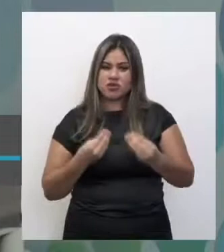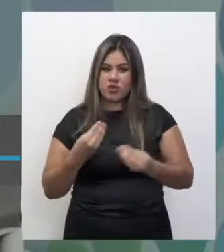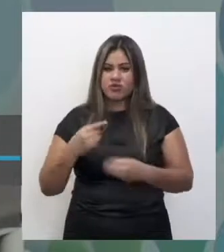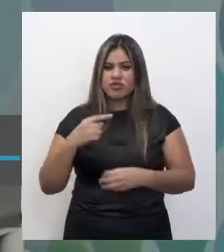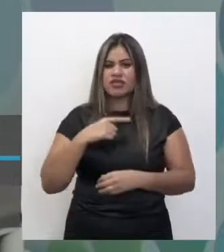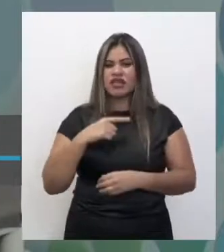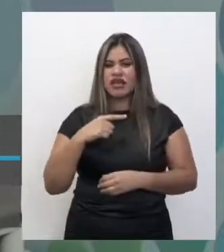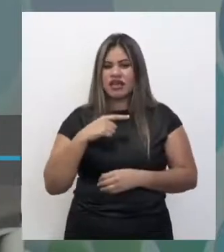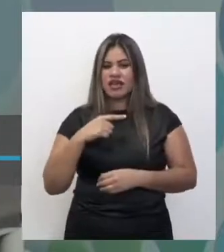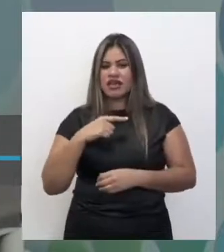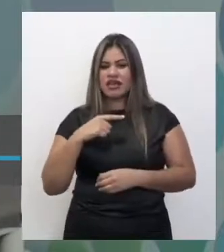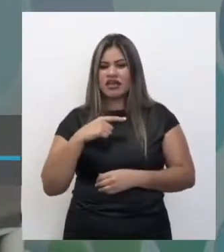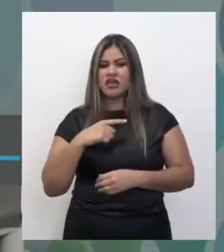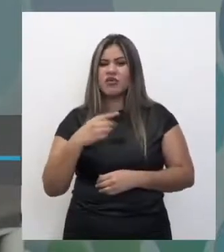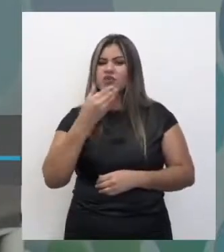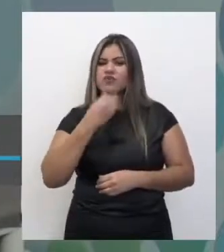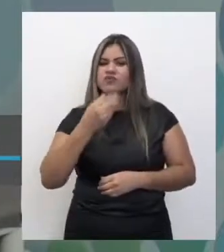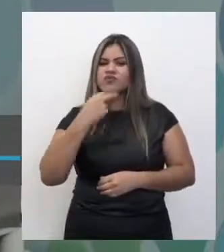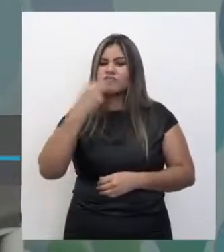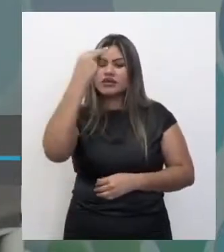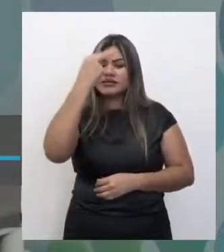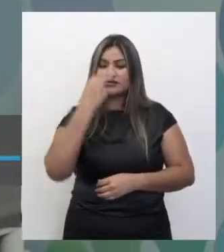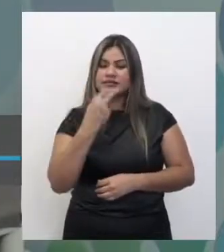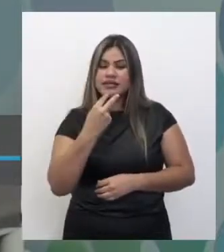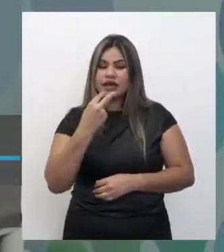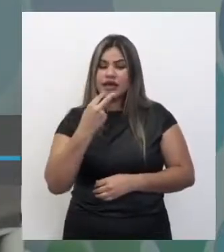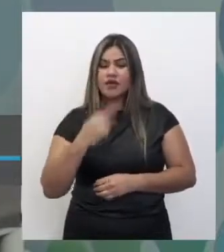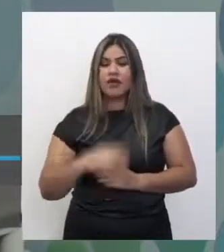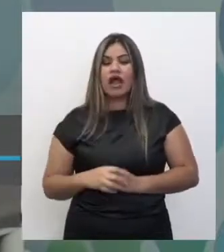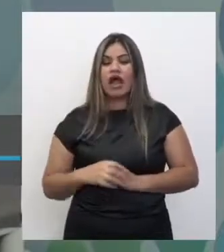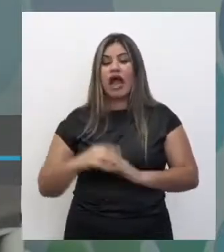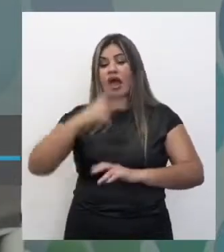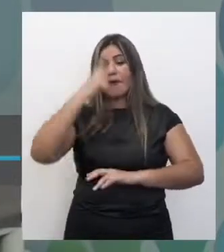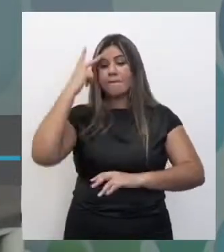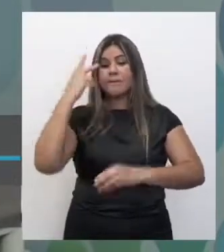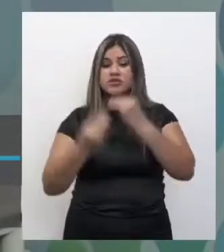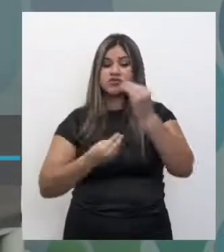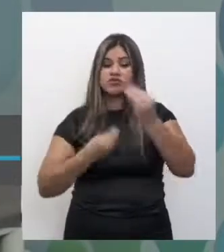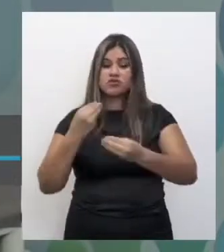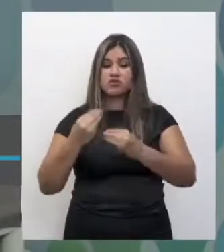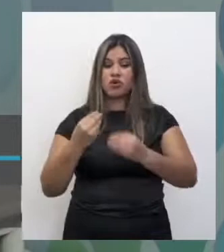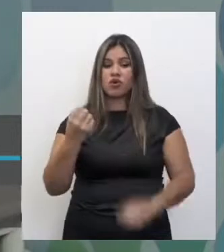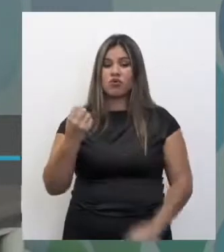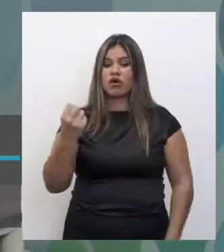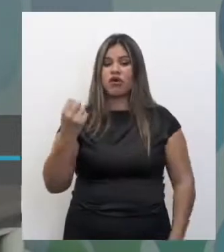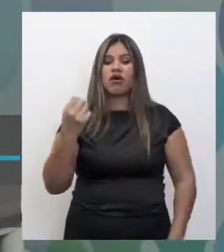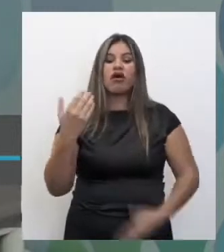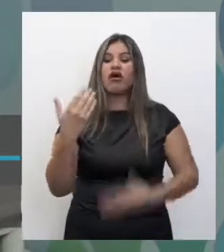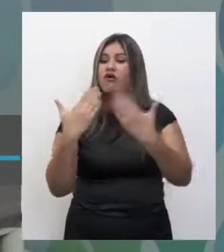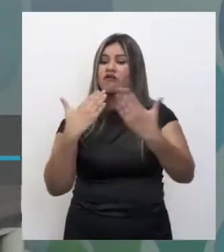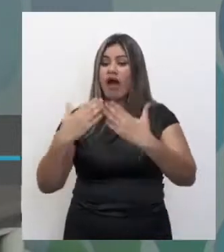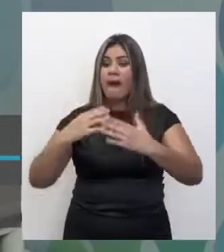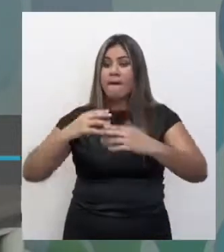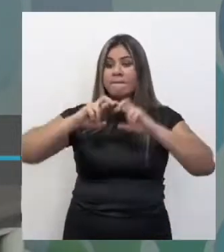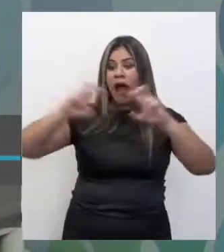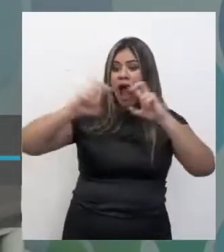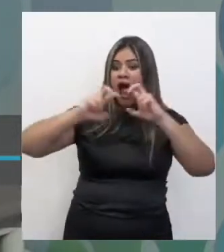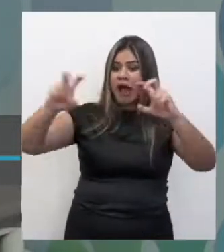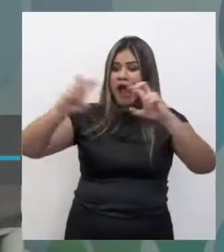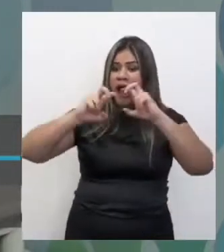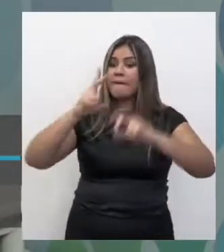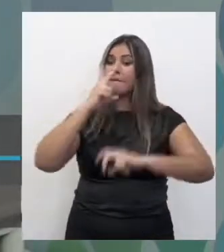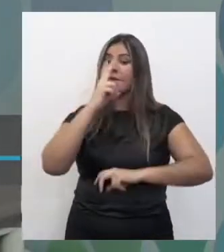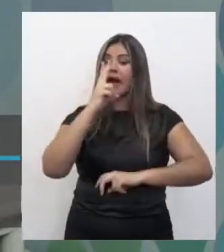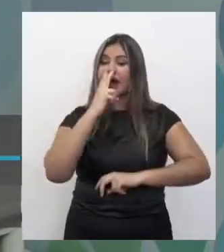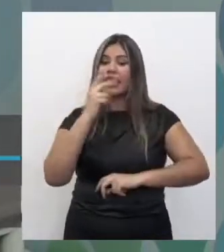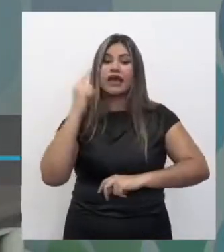comediante, né? Ele é cego. Eu conversando com ele, ele falou que as pessoas falam com ele como se ele fosse surdo também, né? Então, falam mais alto e não